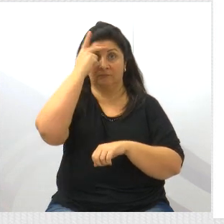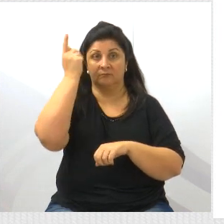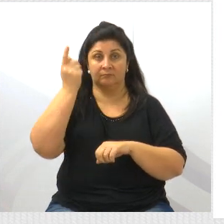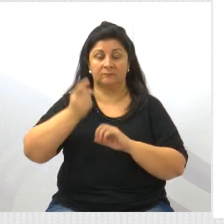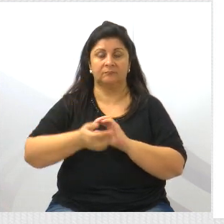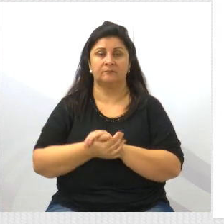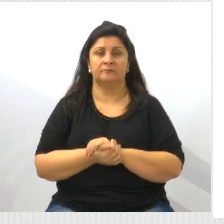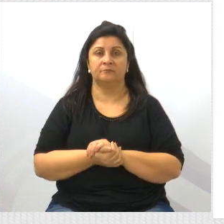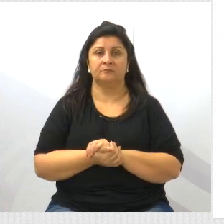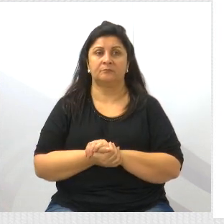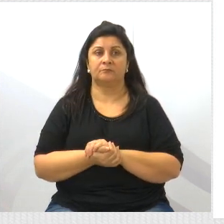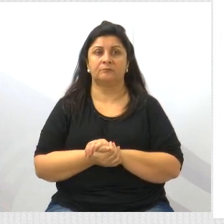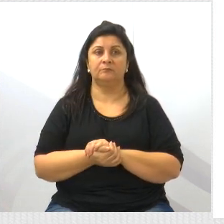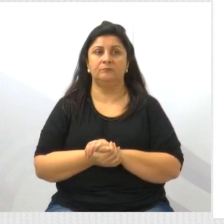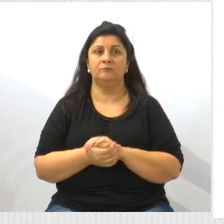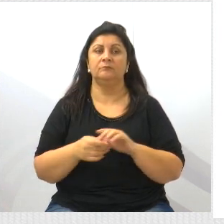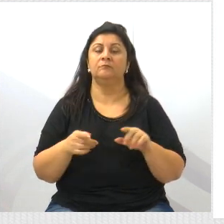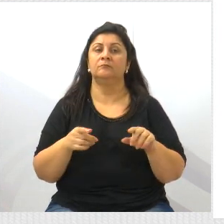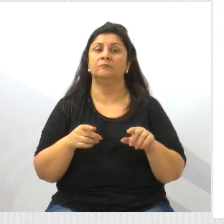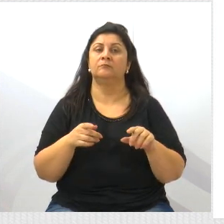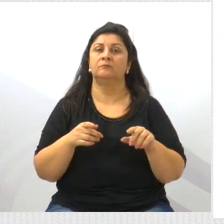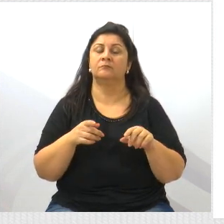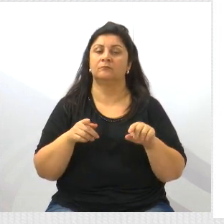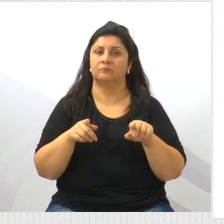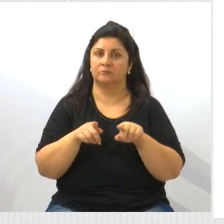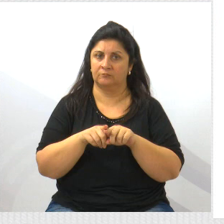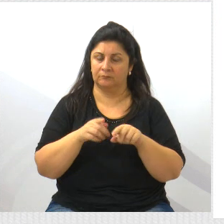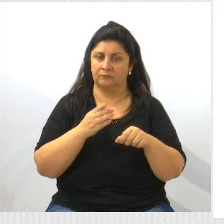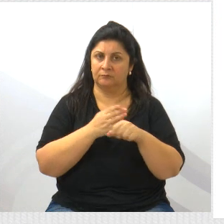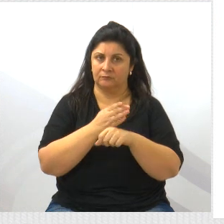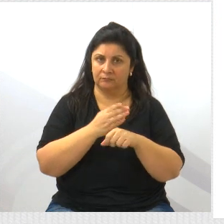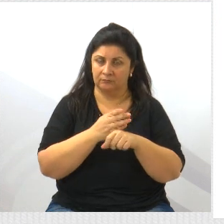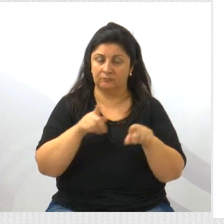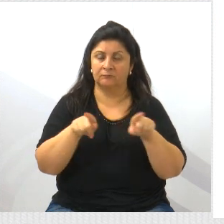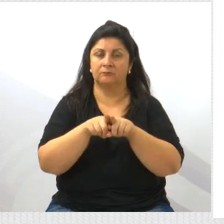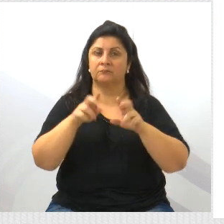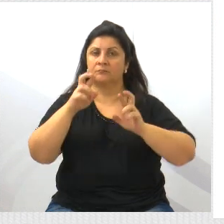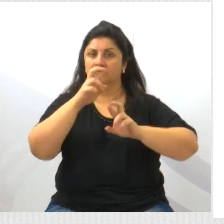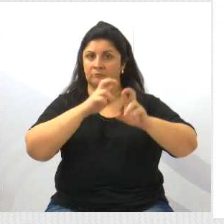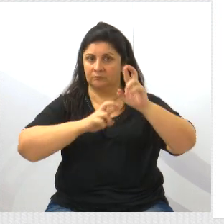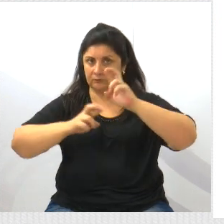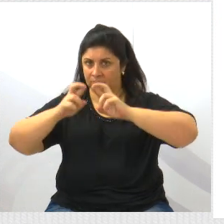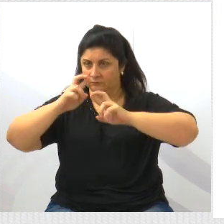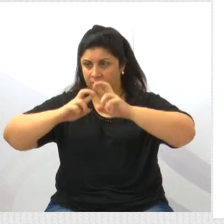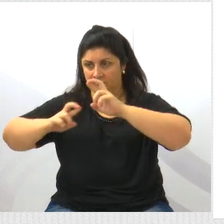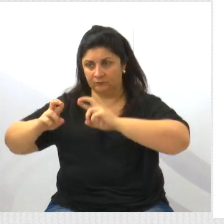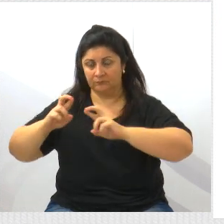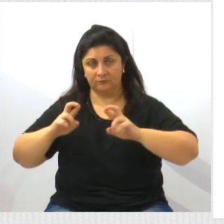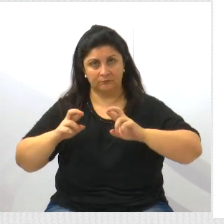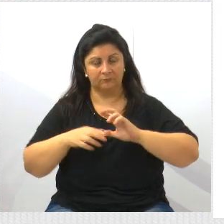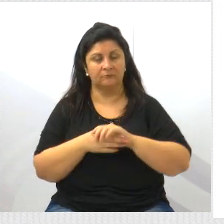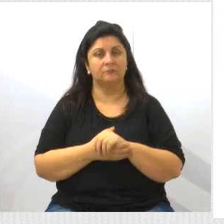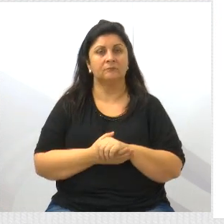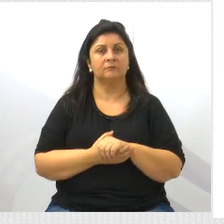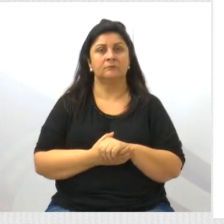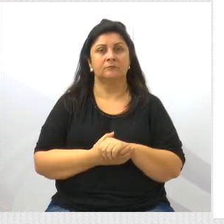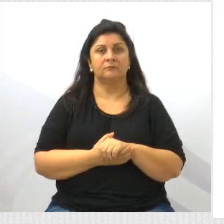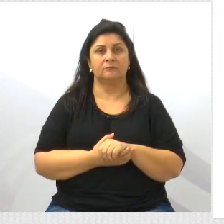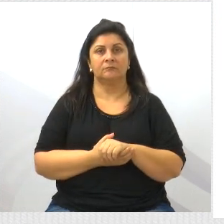Além desse membro acompanhar, né, ele vai fiscalizar também, né,